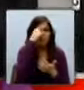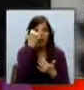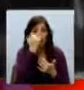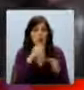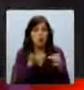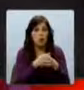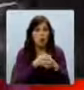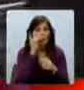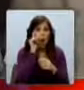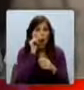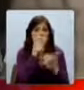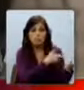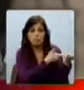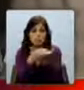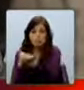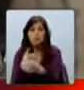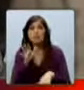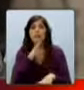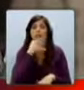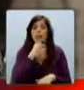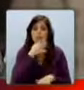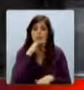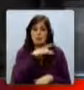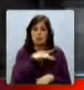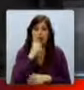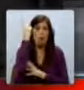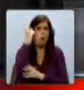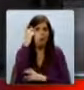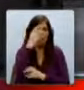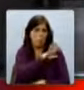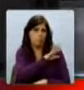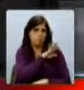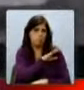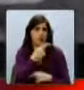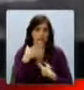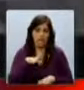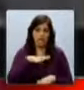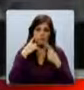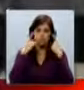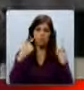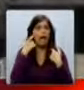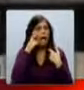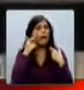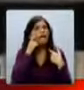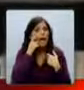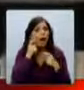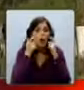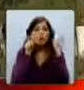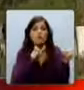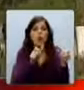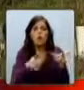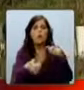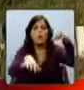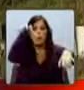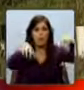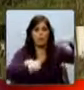homens armados. Eles estariam, segundo algumas fontes policiais, a dar tiros de intimidação, a querer mostrar quem controla o bairro. Não há registro de feridos,